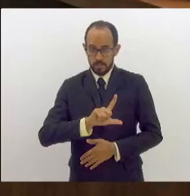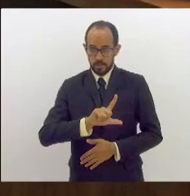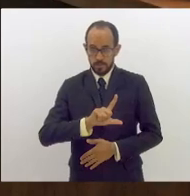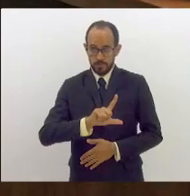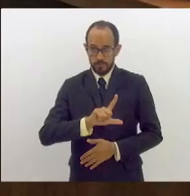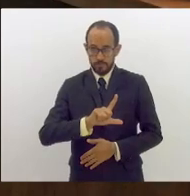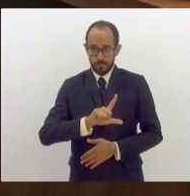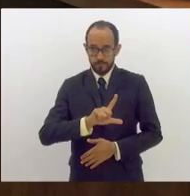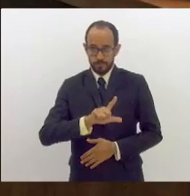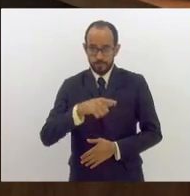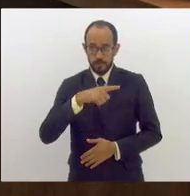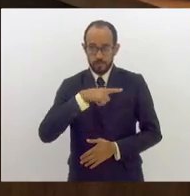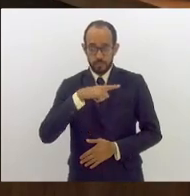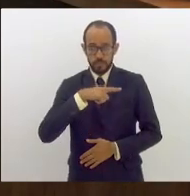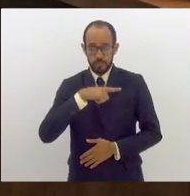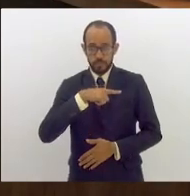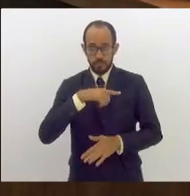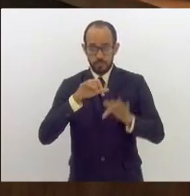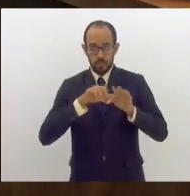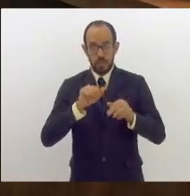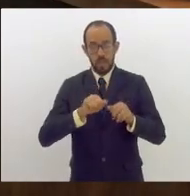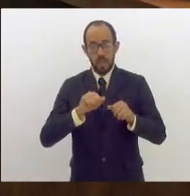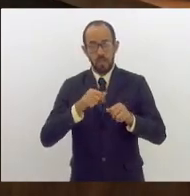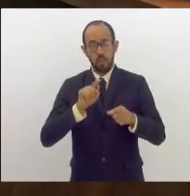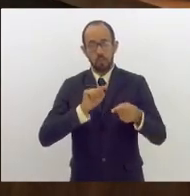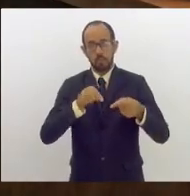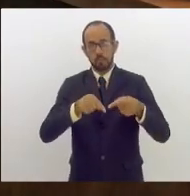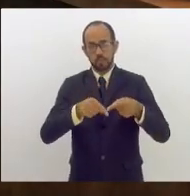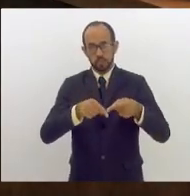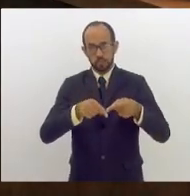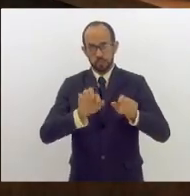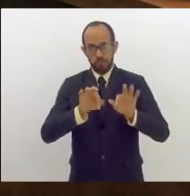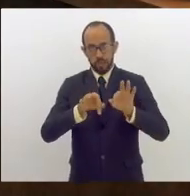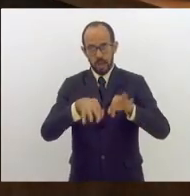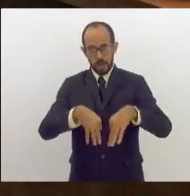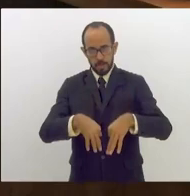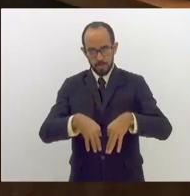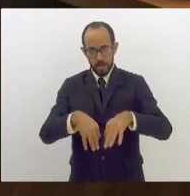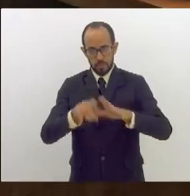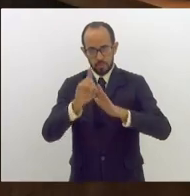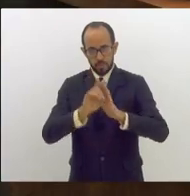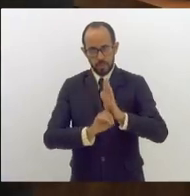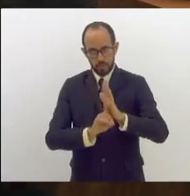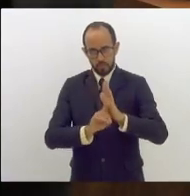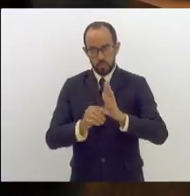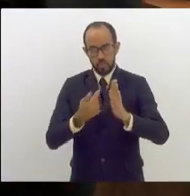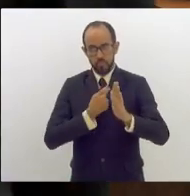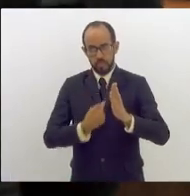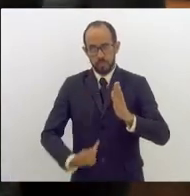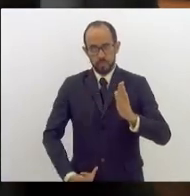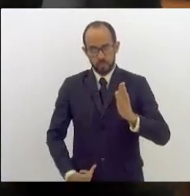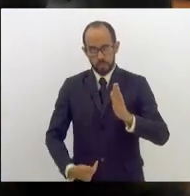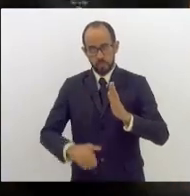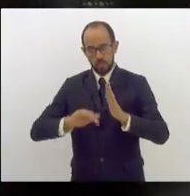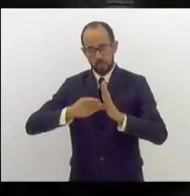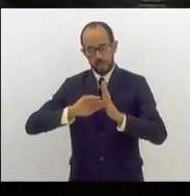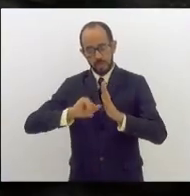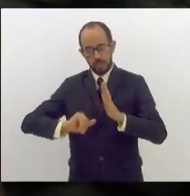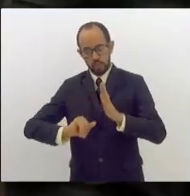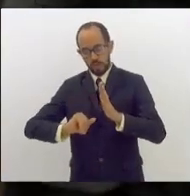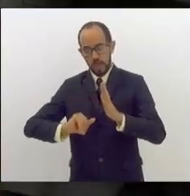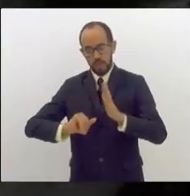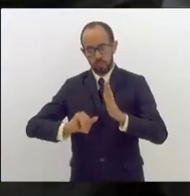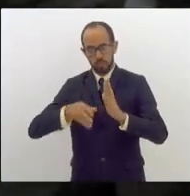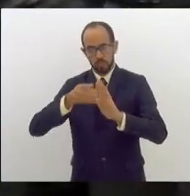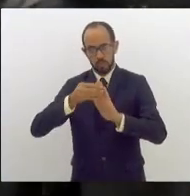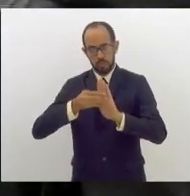que visava cessar os efeitos do Decreto do Governador saiu de pauta